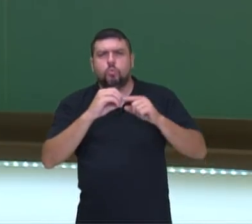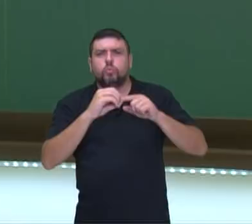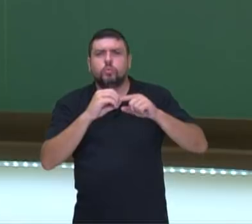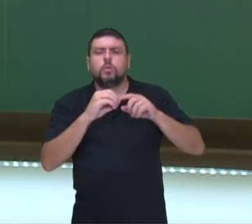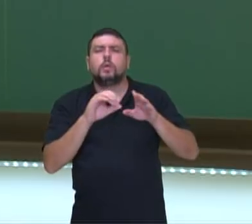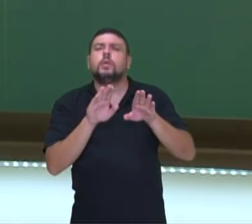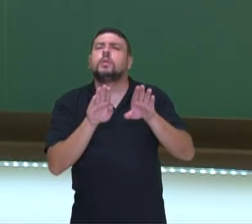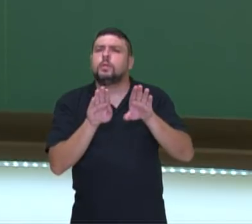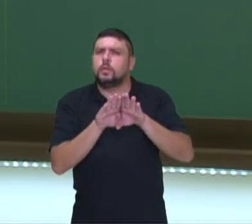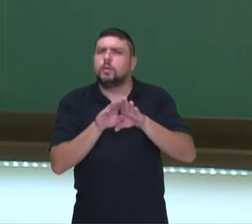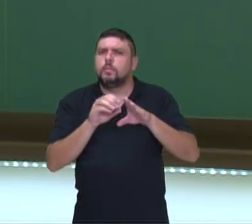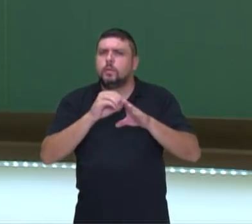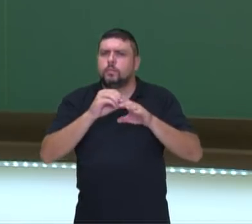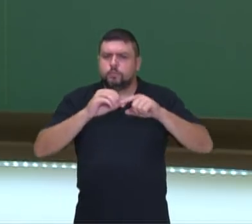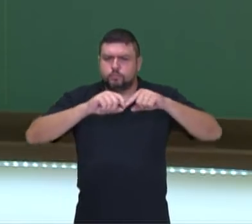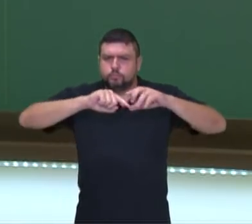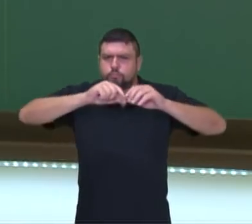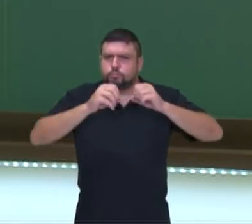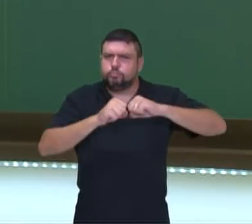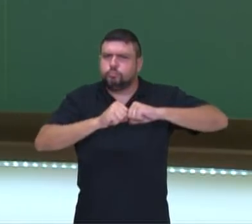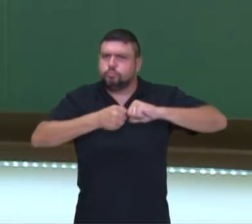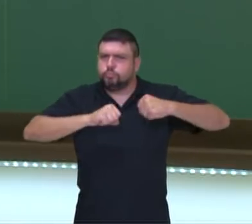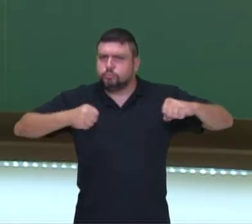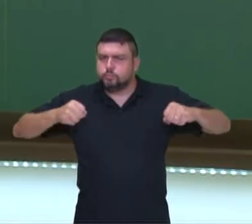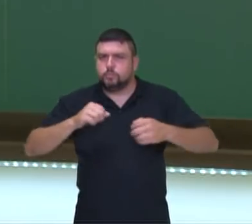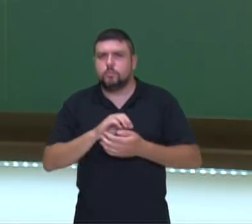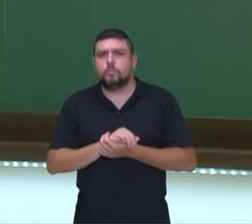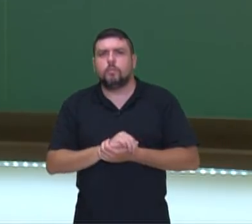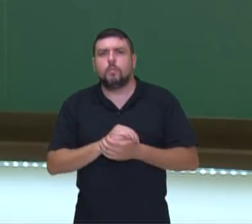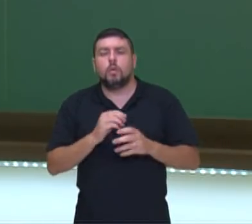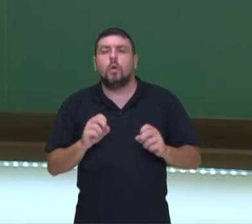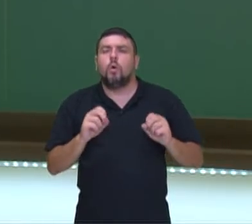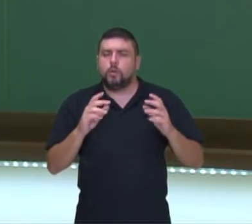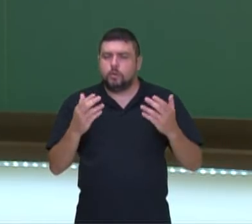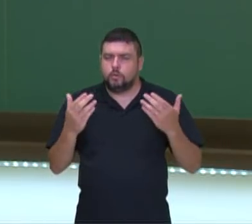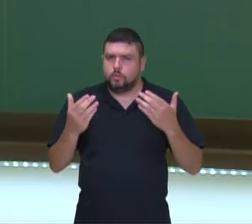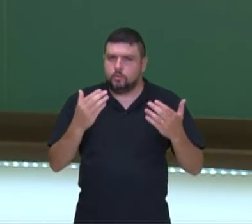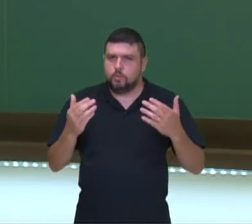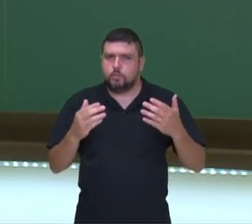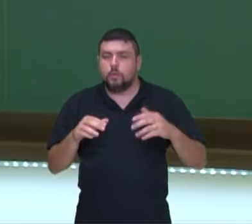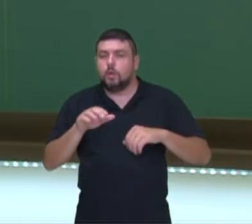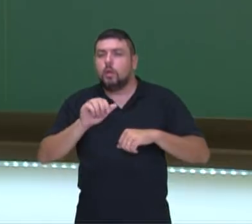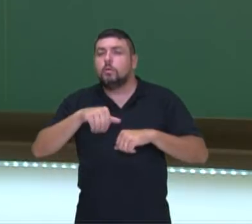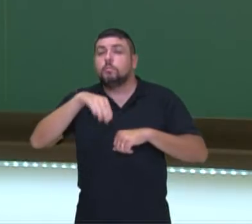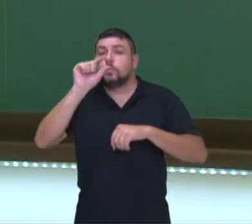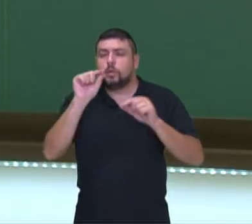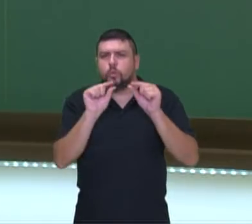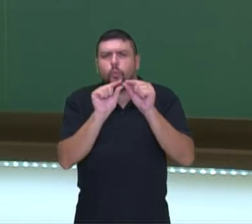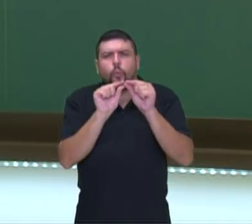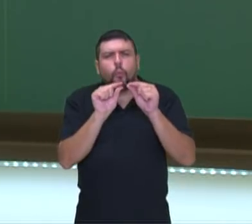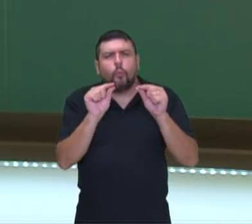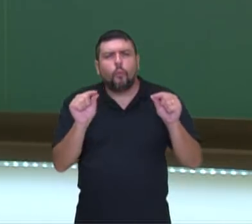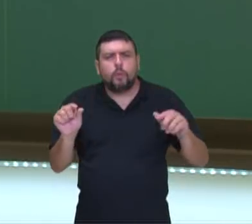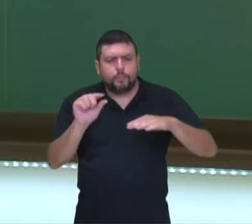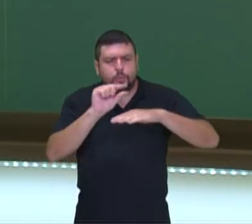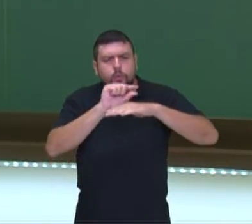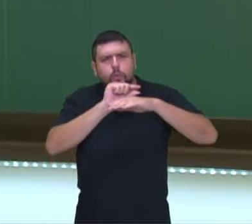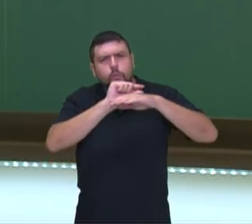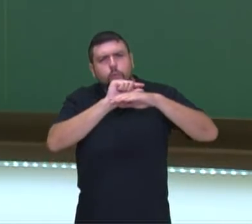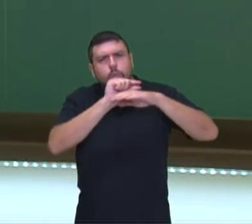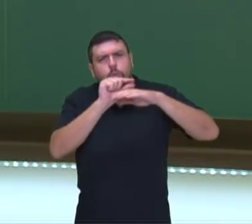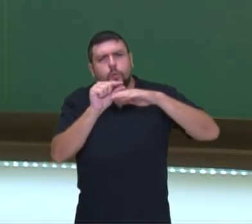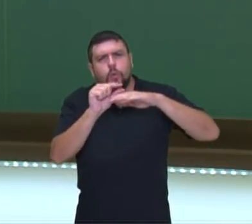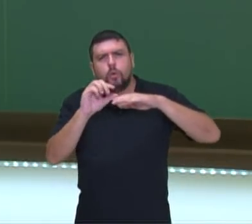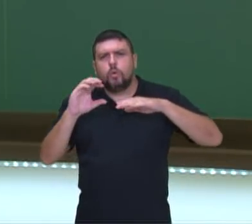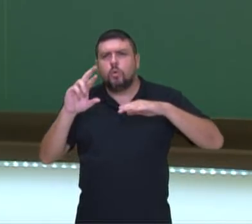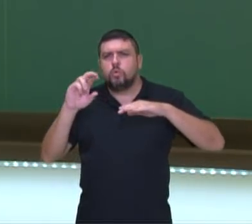camada extensa. Claro que se eu comparar as três, a mais fininha, crosta, a mais extensa,